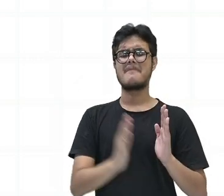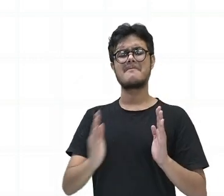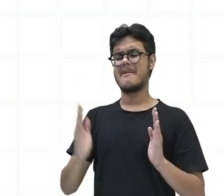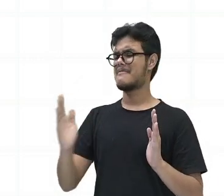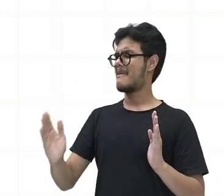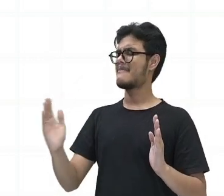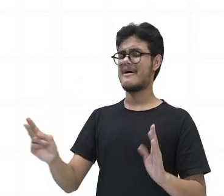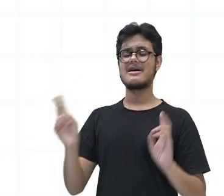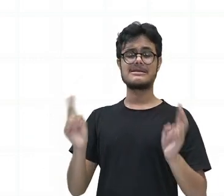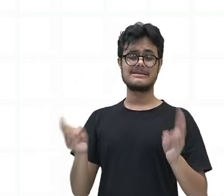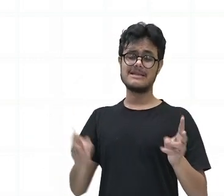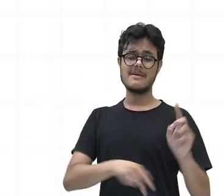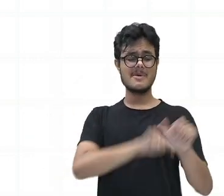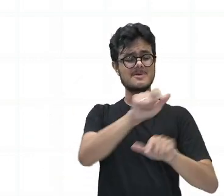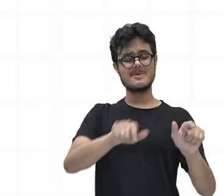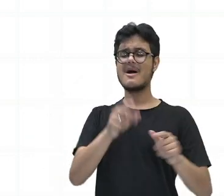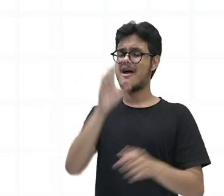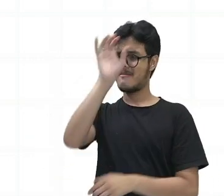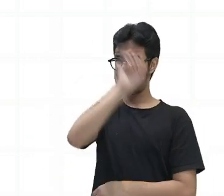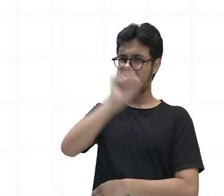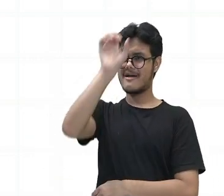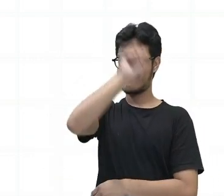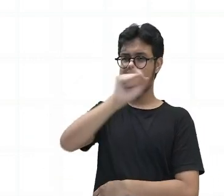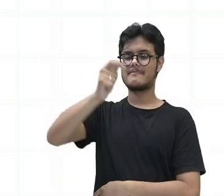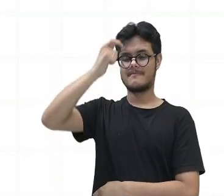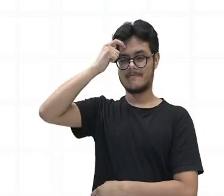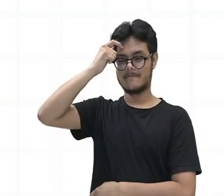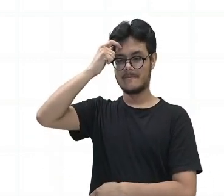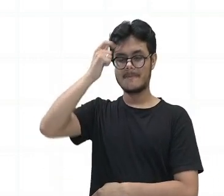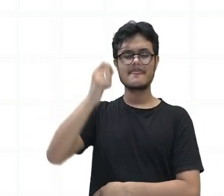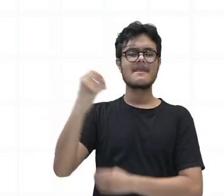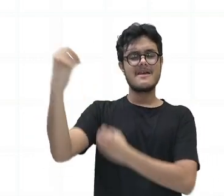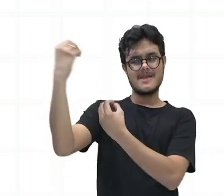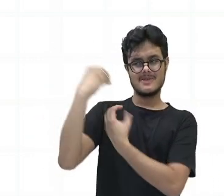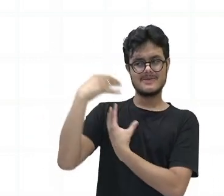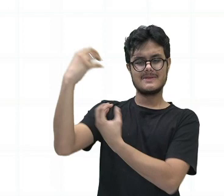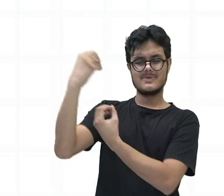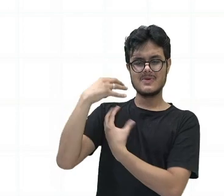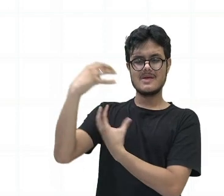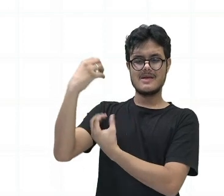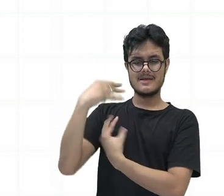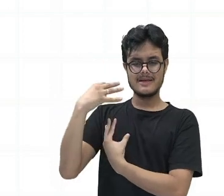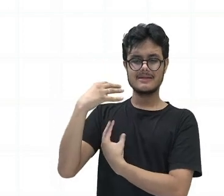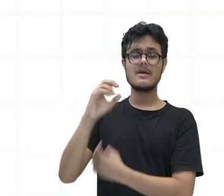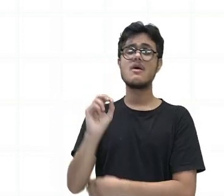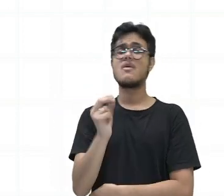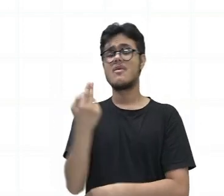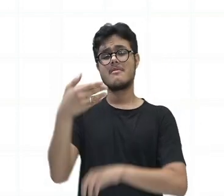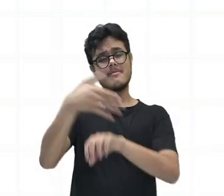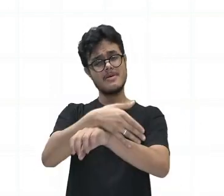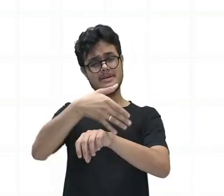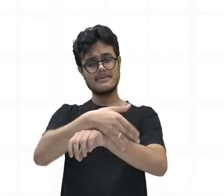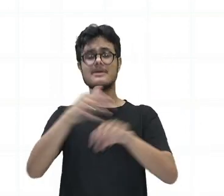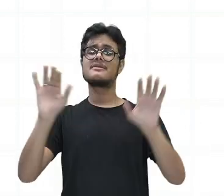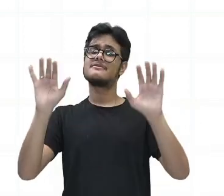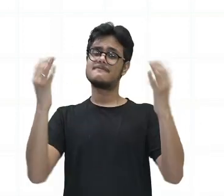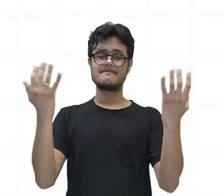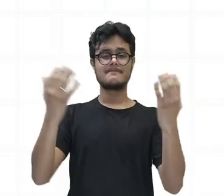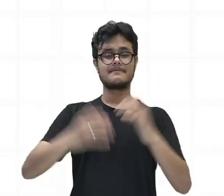são transmitidas oralmente ao longo das gerações, ou também através de você